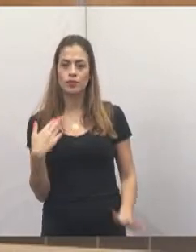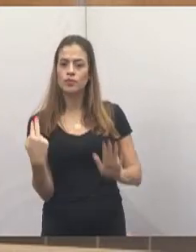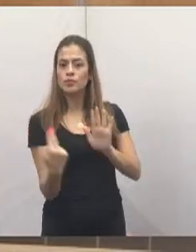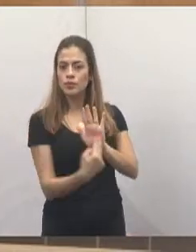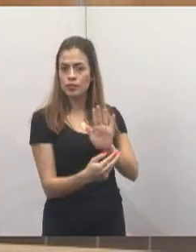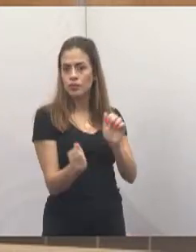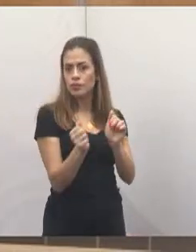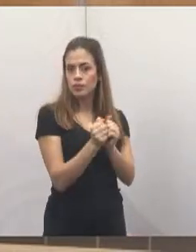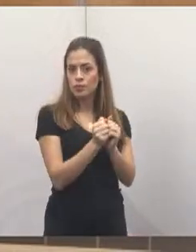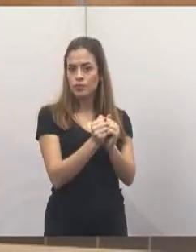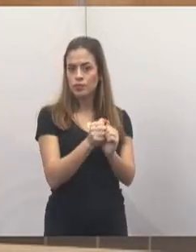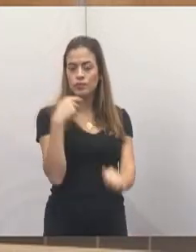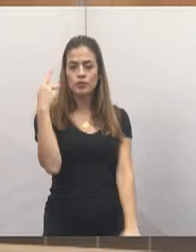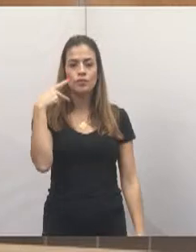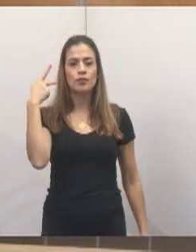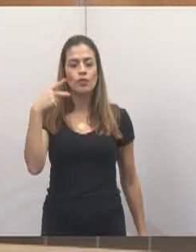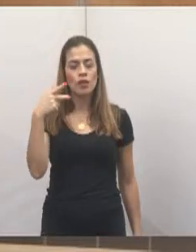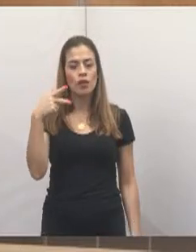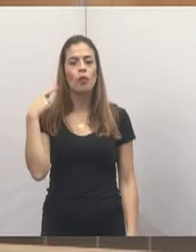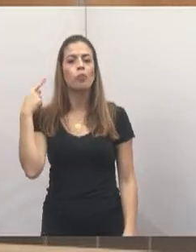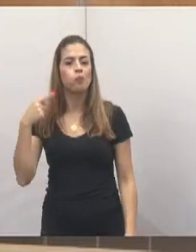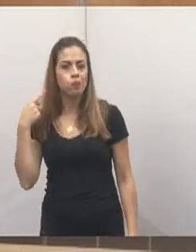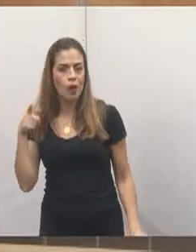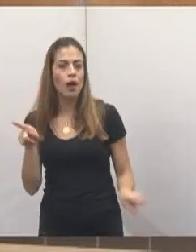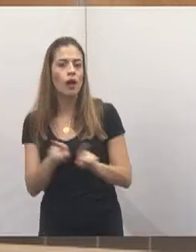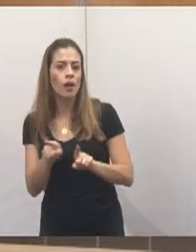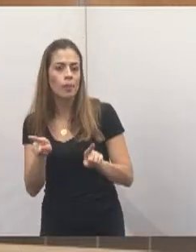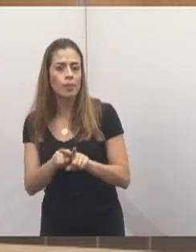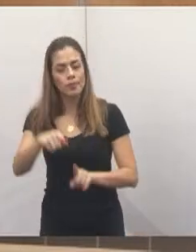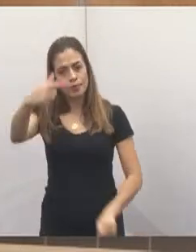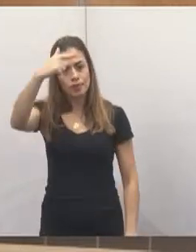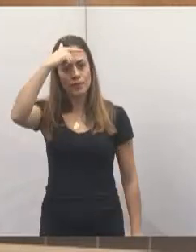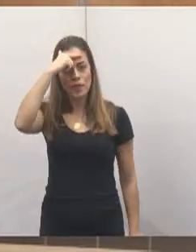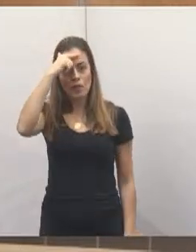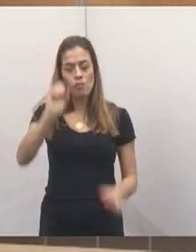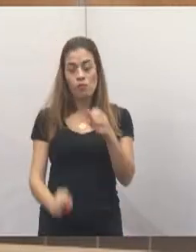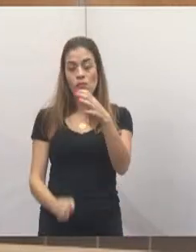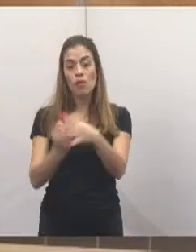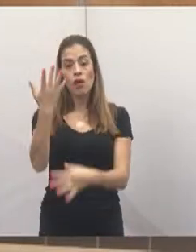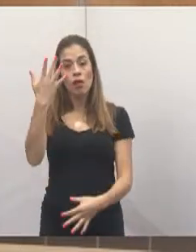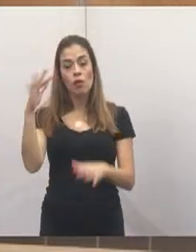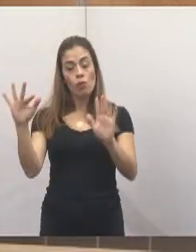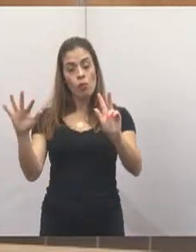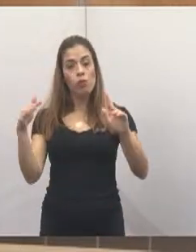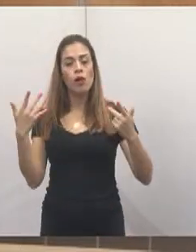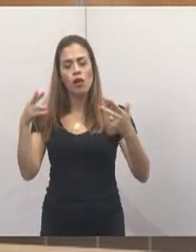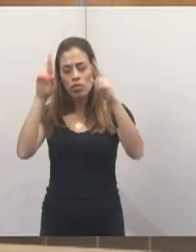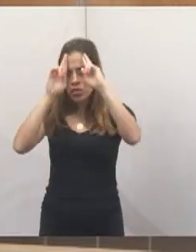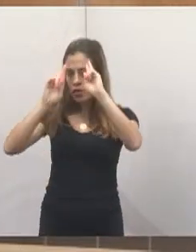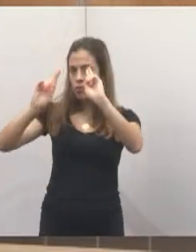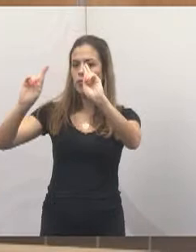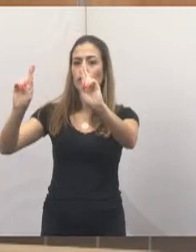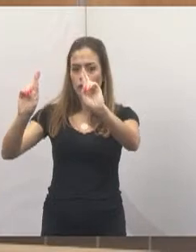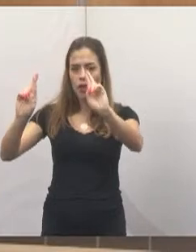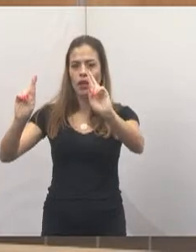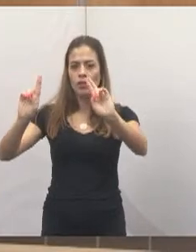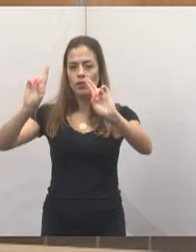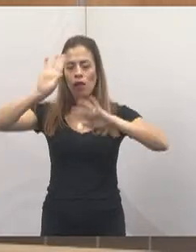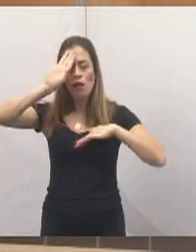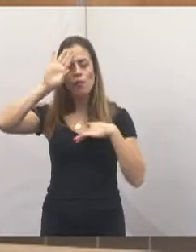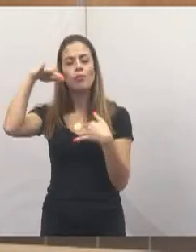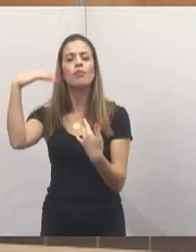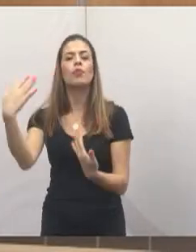com o vereador e também advogado Luiz Flávio, que criou o notável e respeitável ato